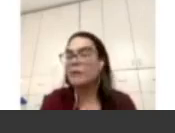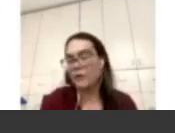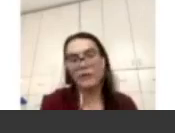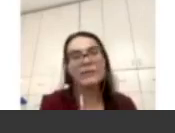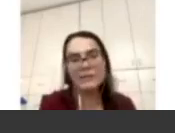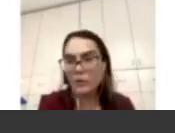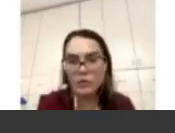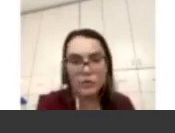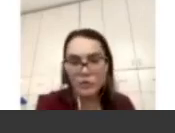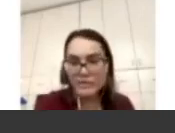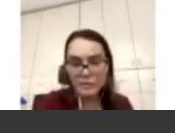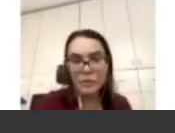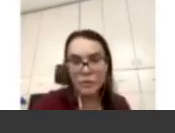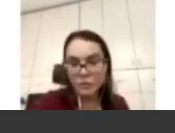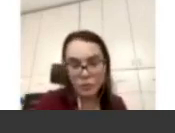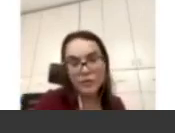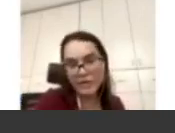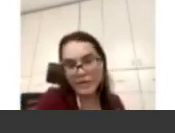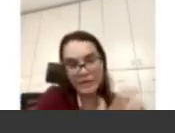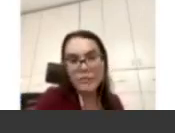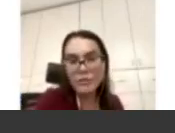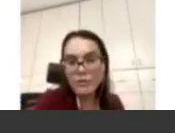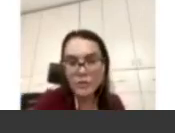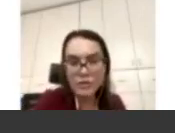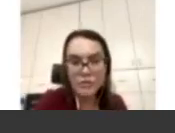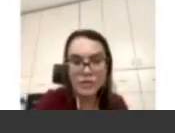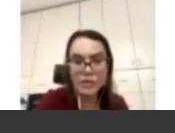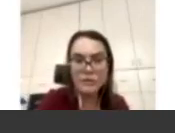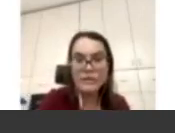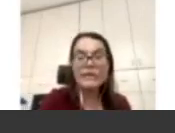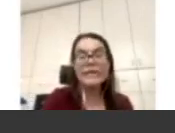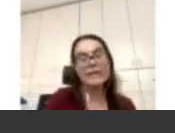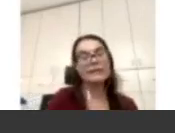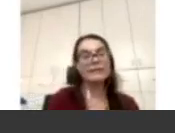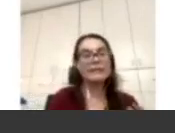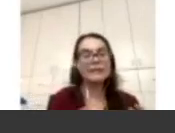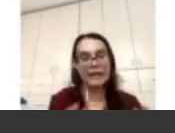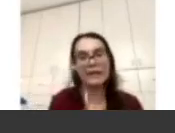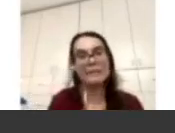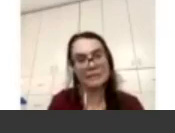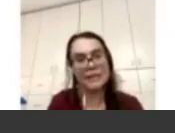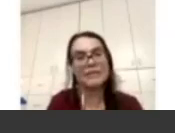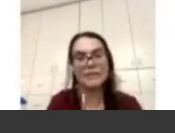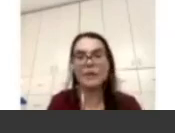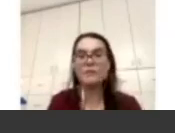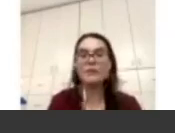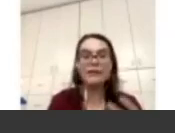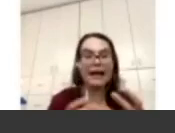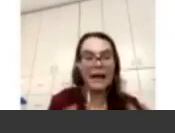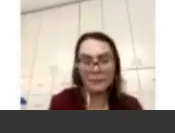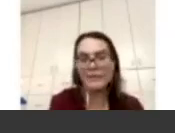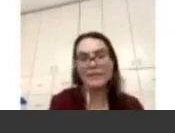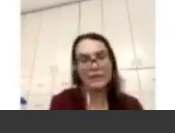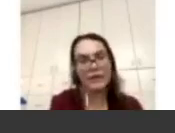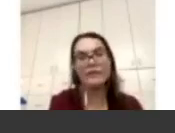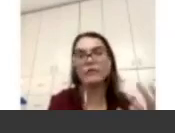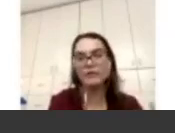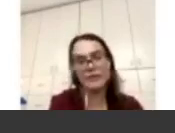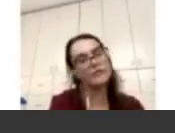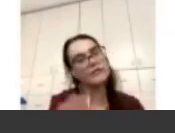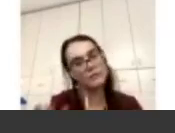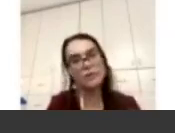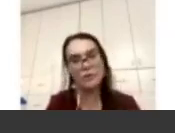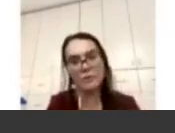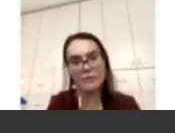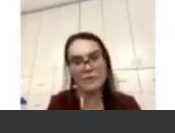paciente, melhorando a saúde do município como um todo, era esse o nosso grande objetivo, e ele tem a capacidade de ser uma resposta rápida e escalonável toda